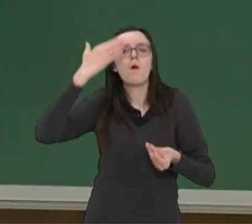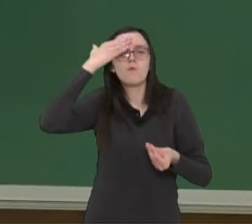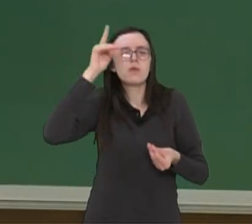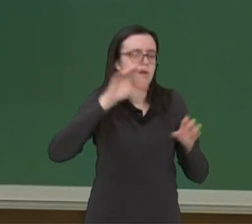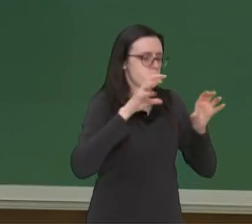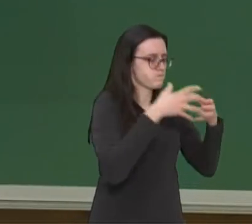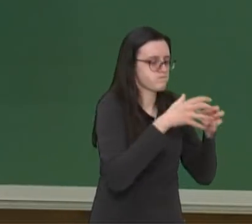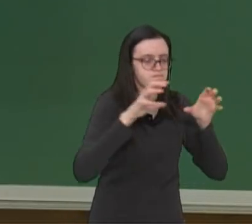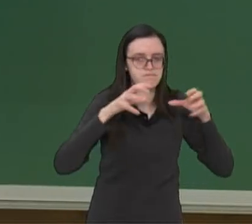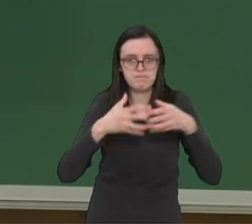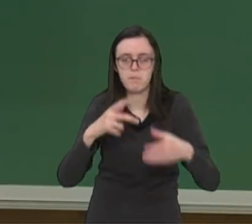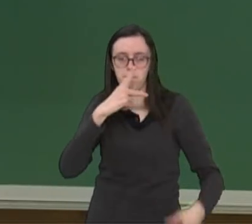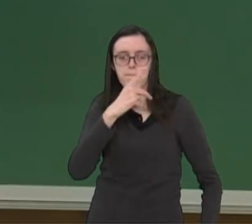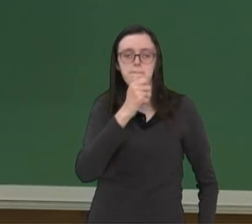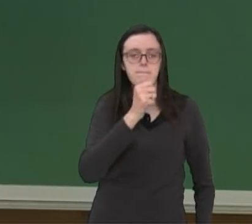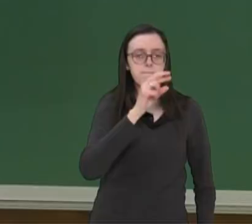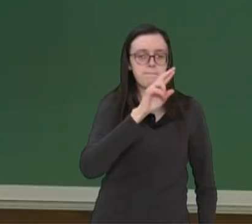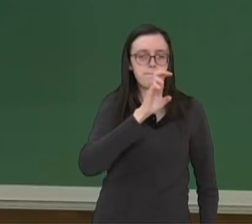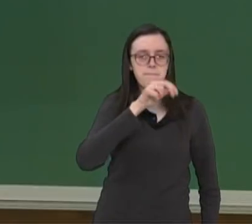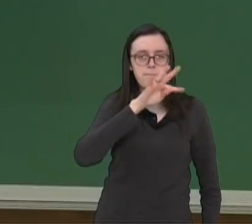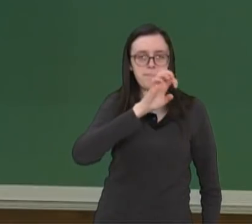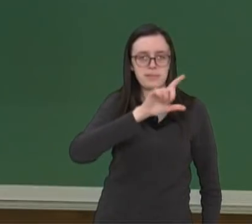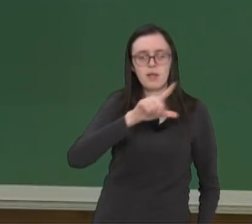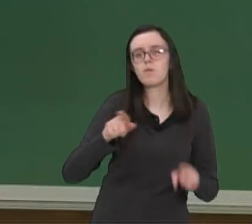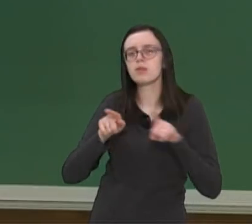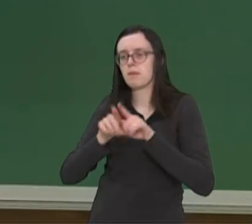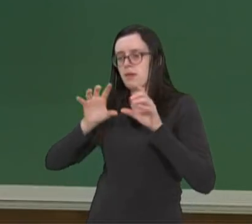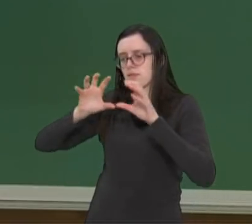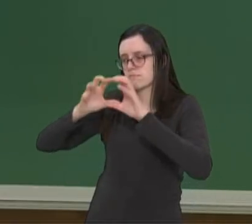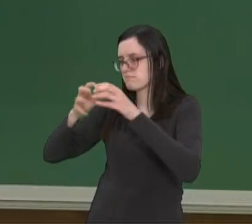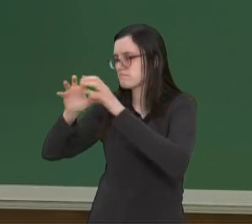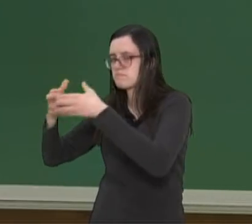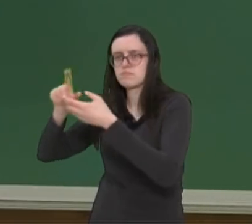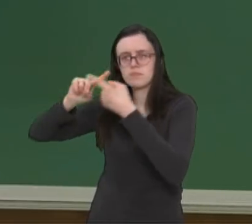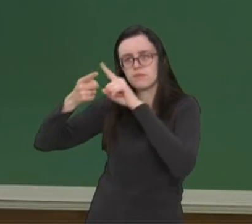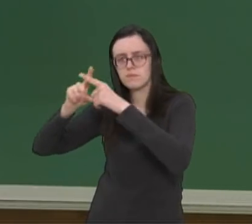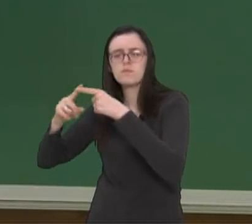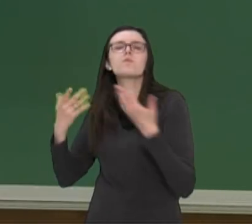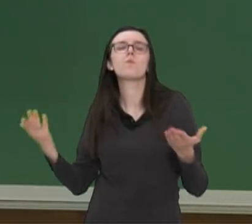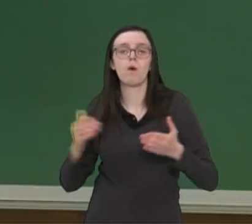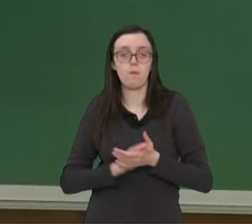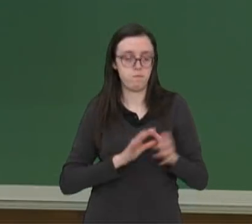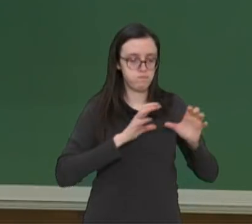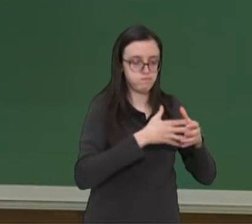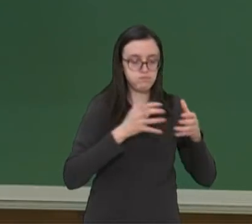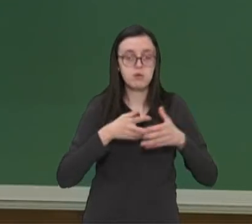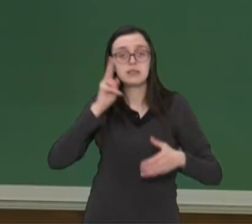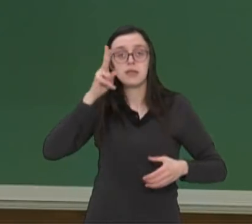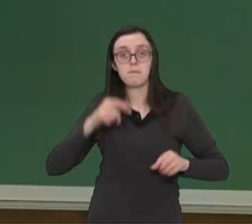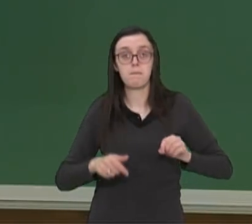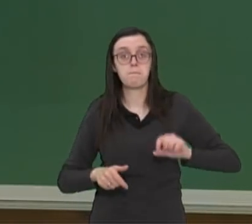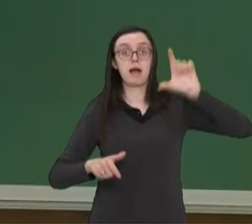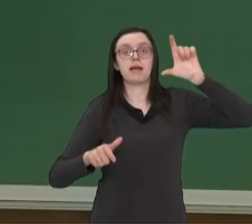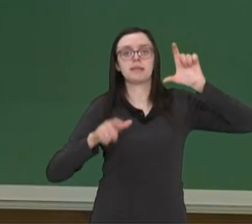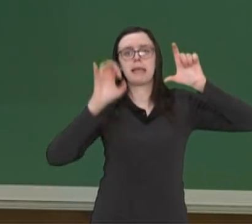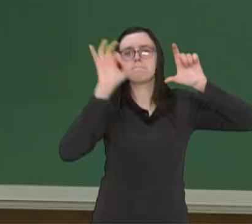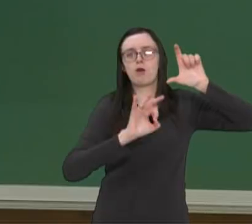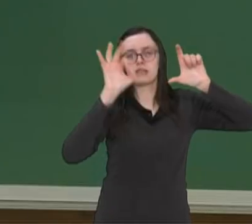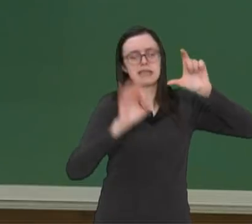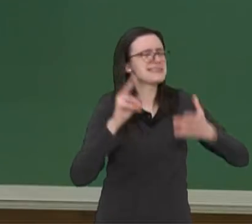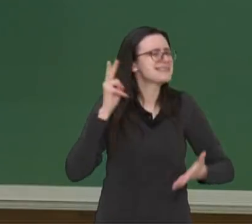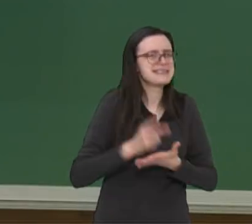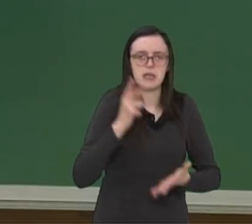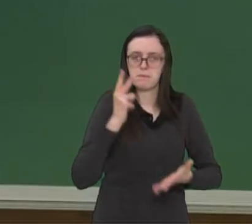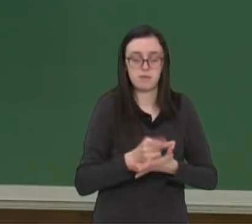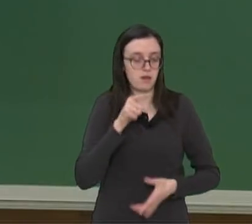é qual, mesmo que eu não tivesse dado o genótipo aqui antes? Lembra que o parental ele é sempre em maior proporção. Então, no nosso